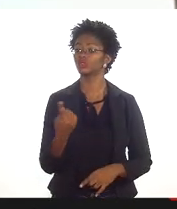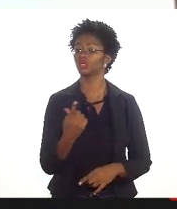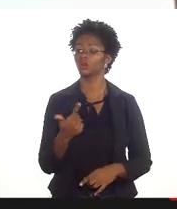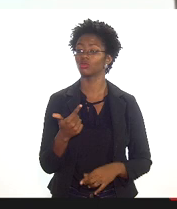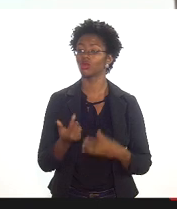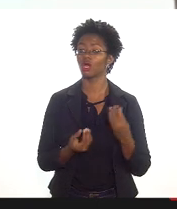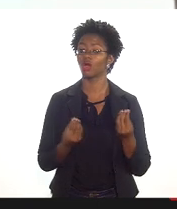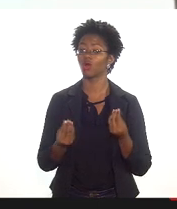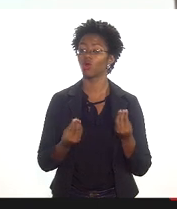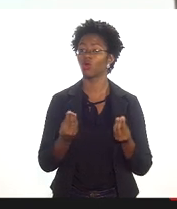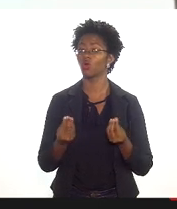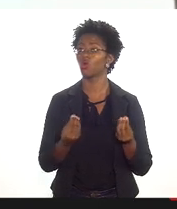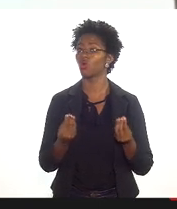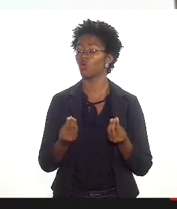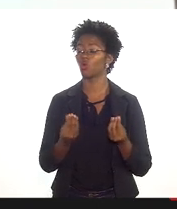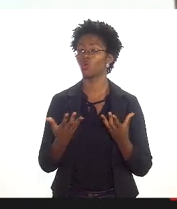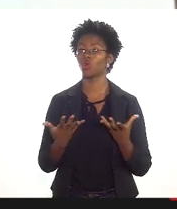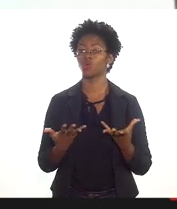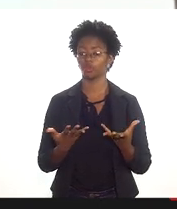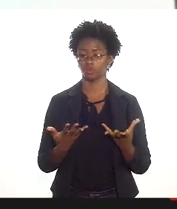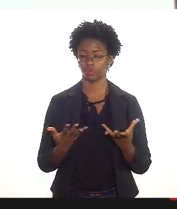entrar nessa